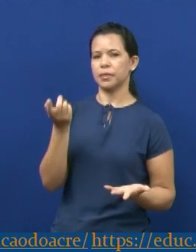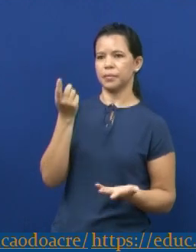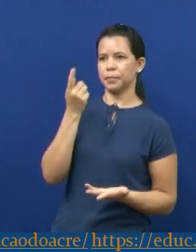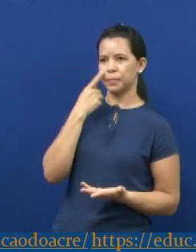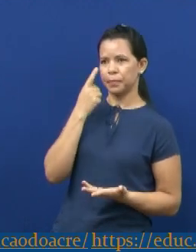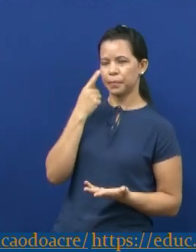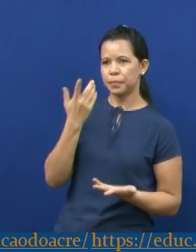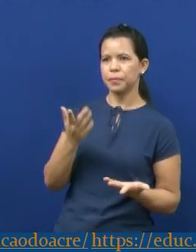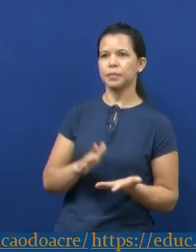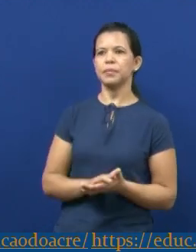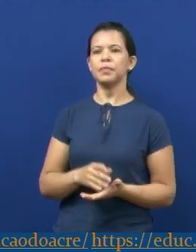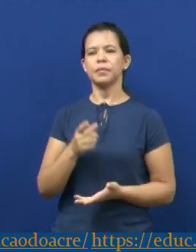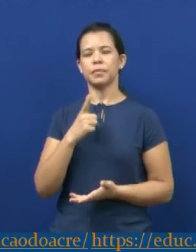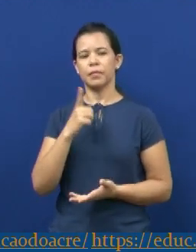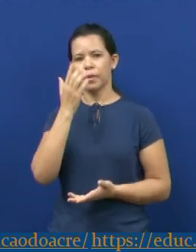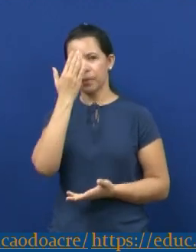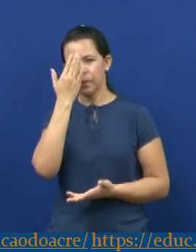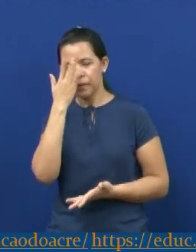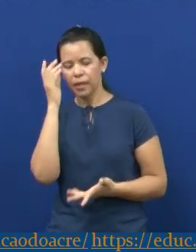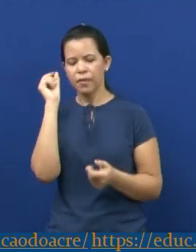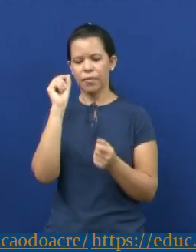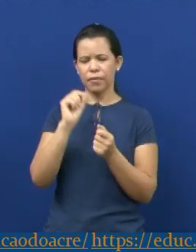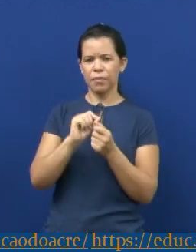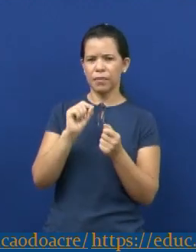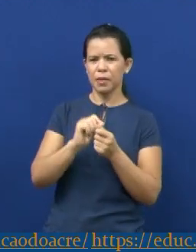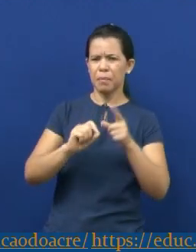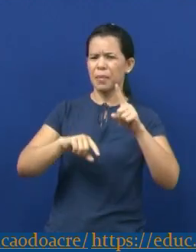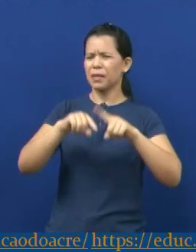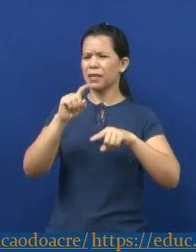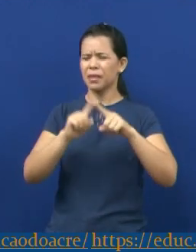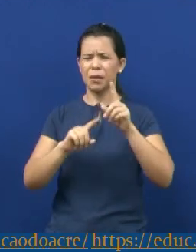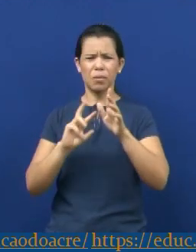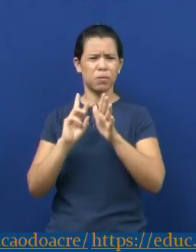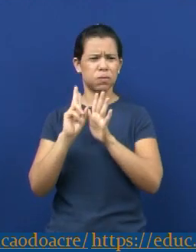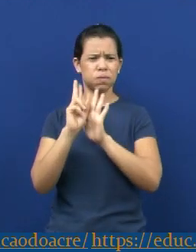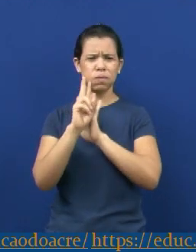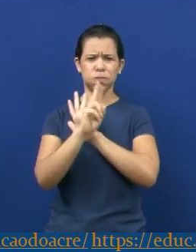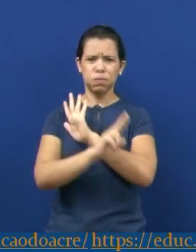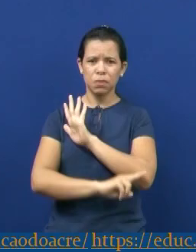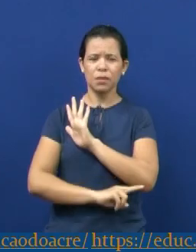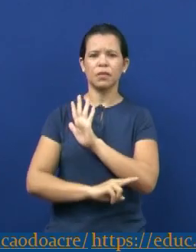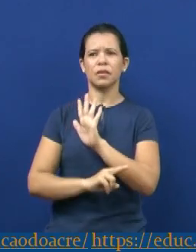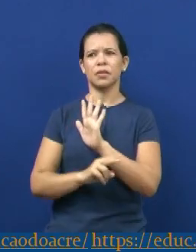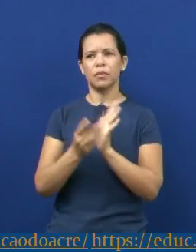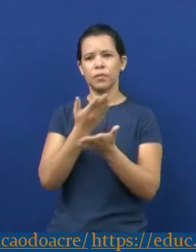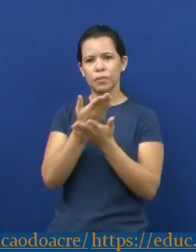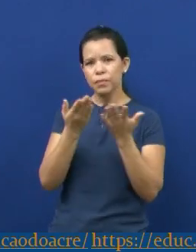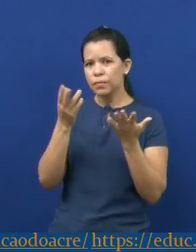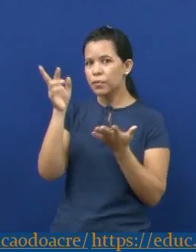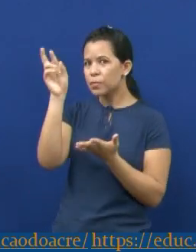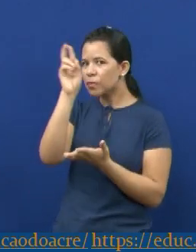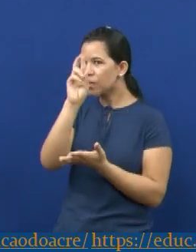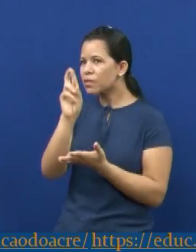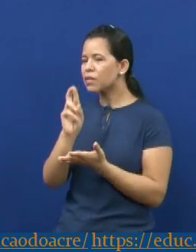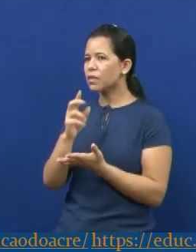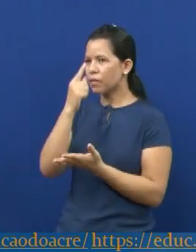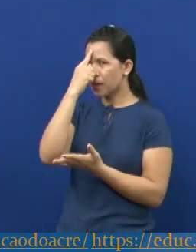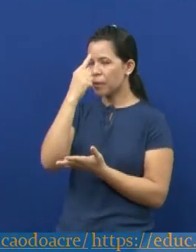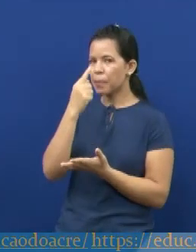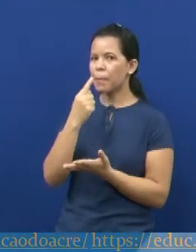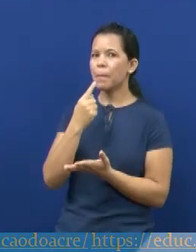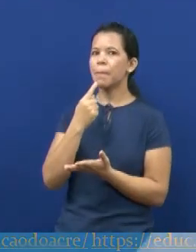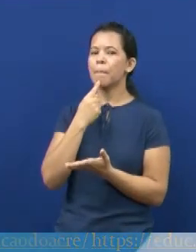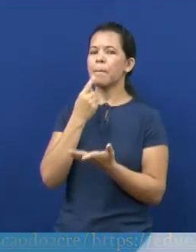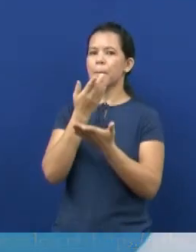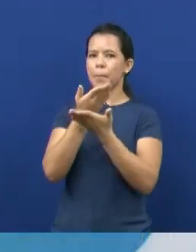existe máscara de feitos de diversos tipos de materiais ea partir dessa observação das imagens você